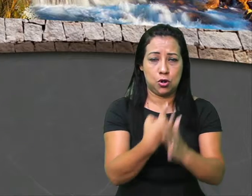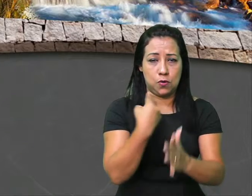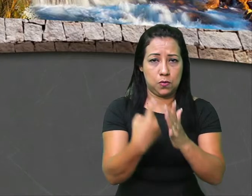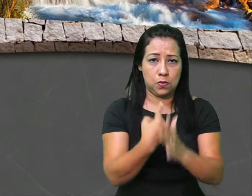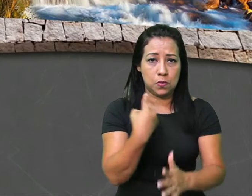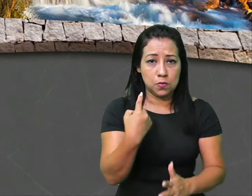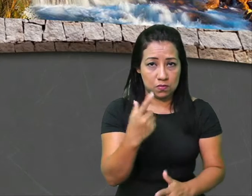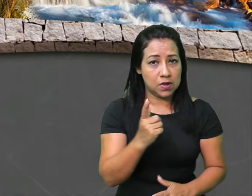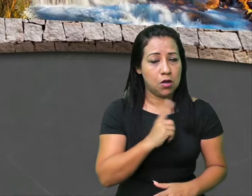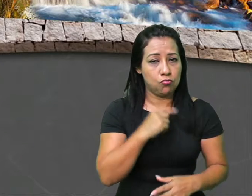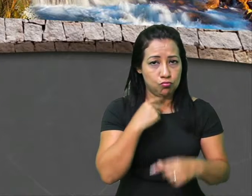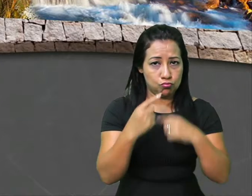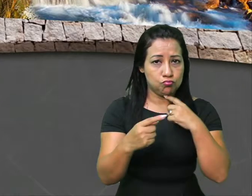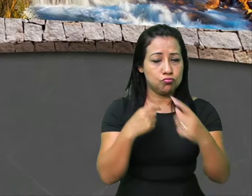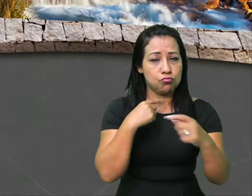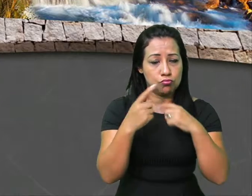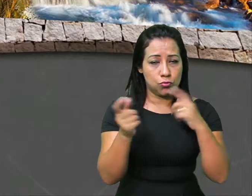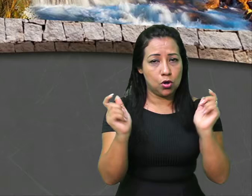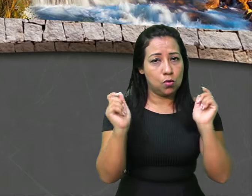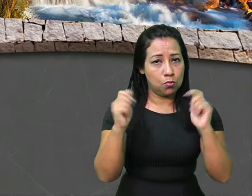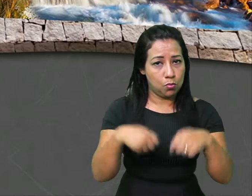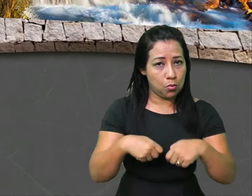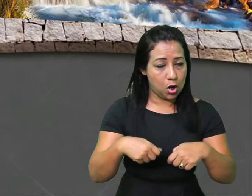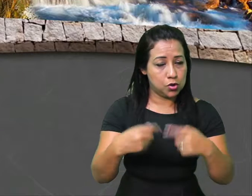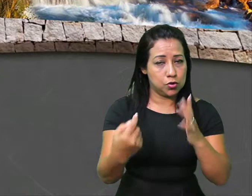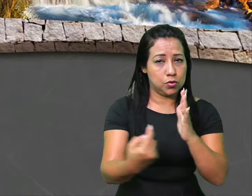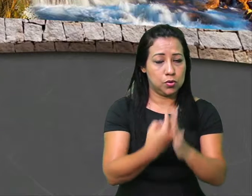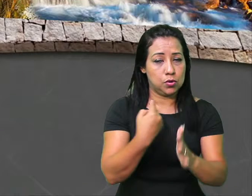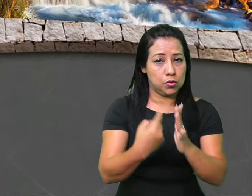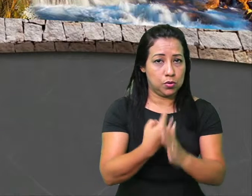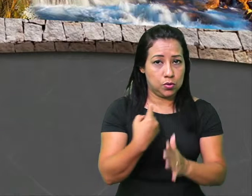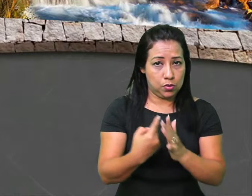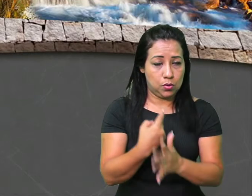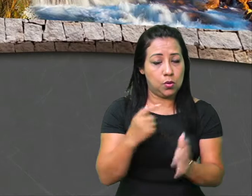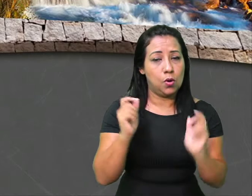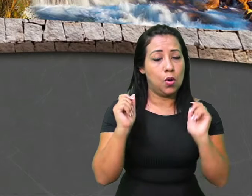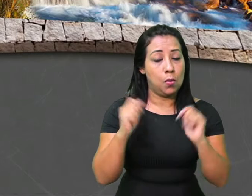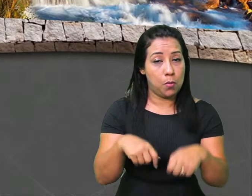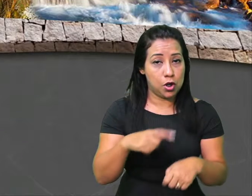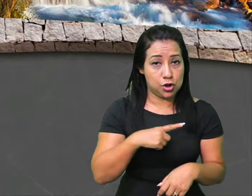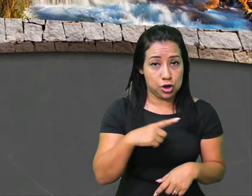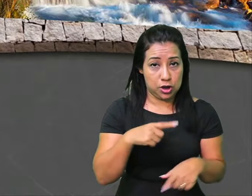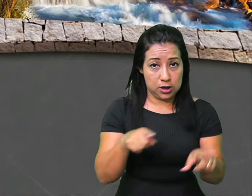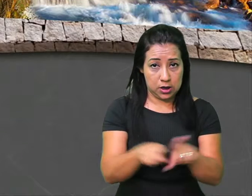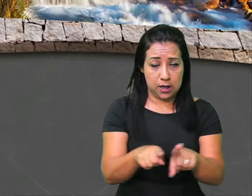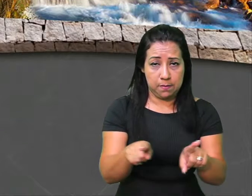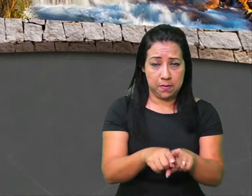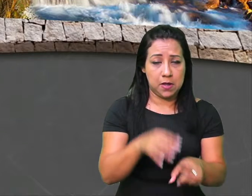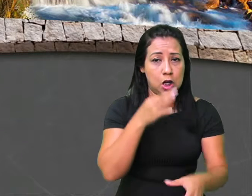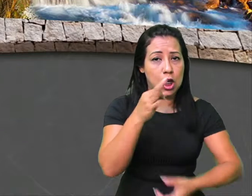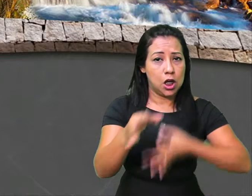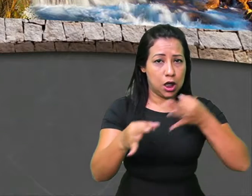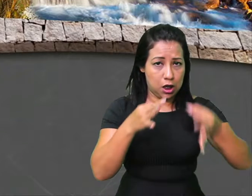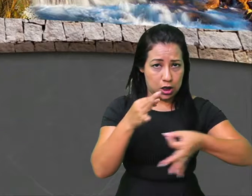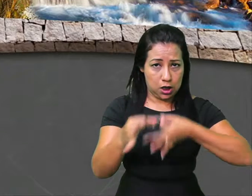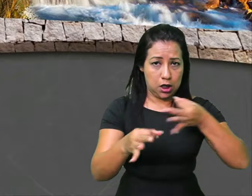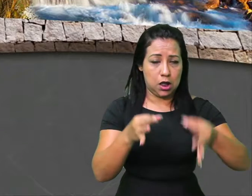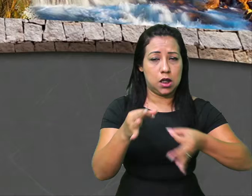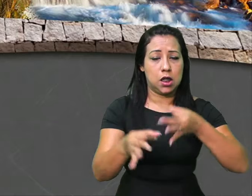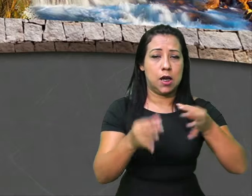juntos. E claro, pode também dar as sugestões de vocês. O nosso crescimento é um